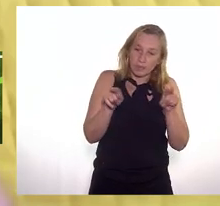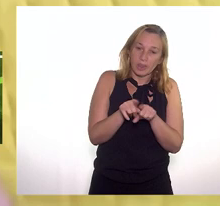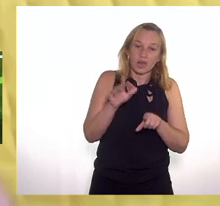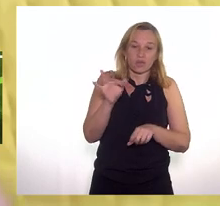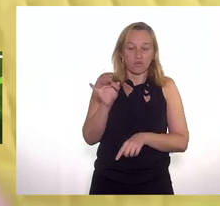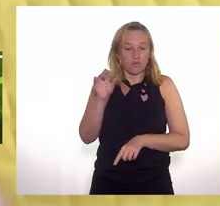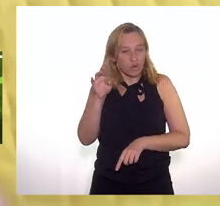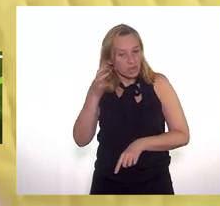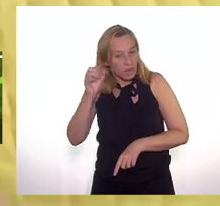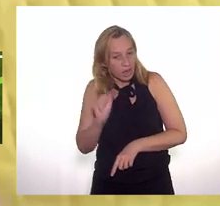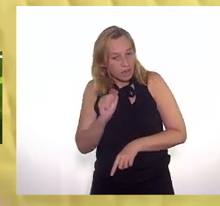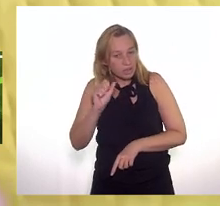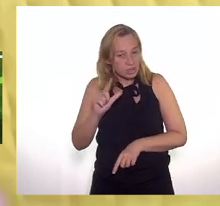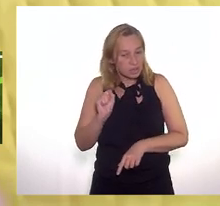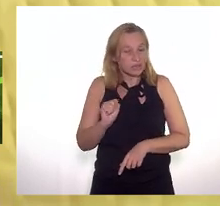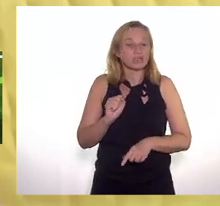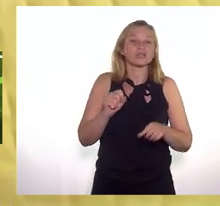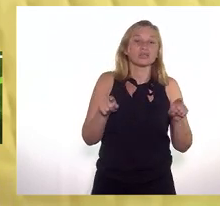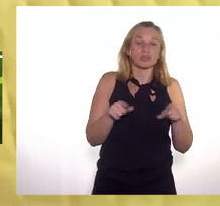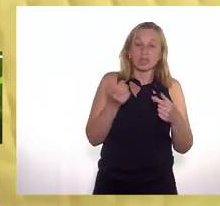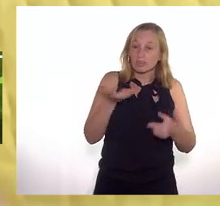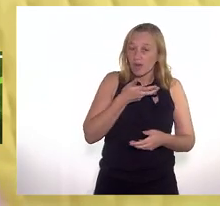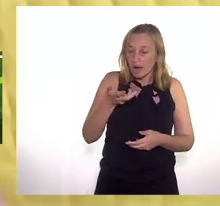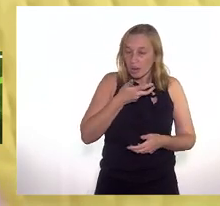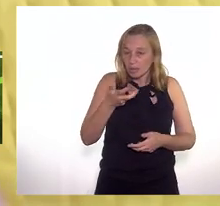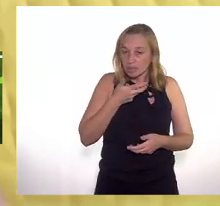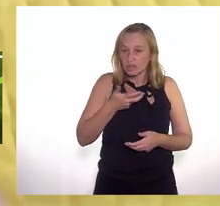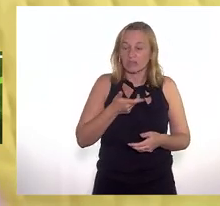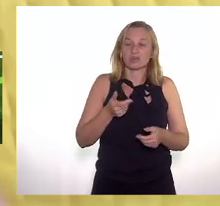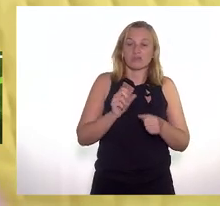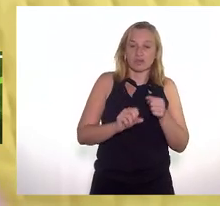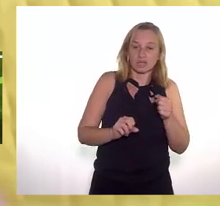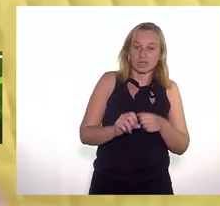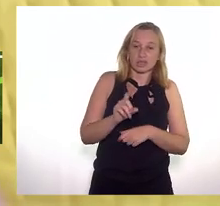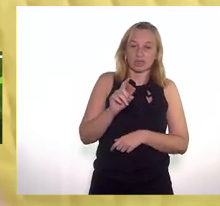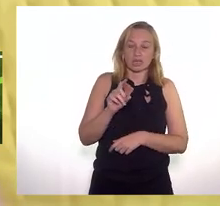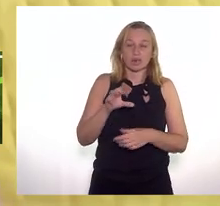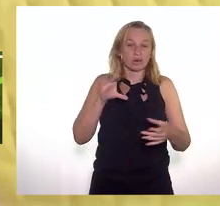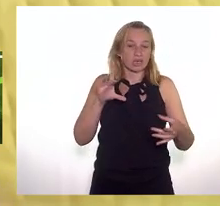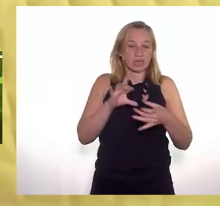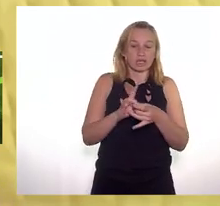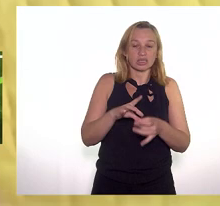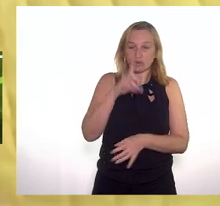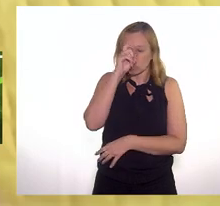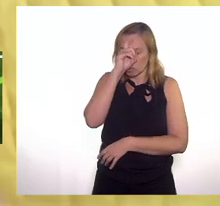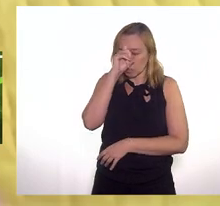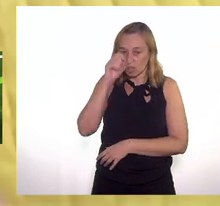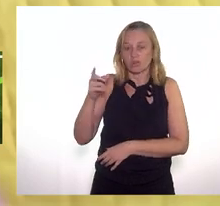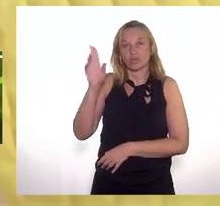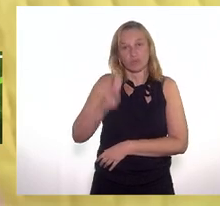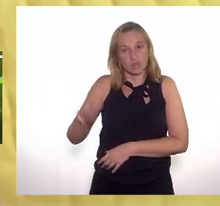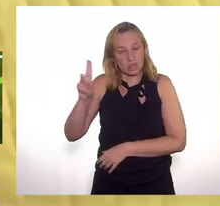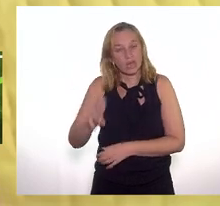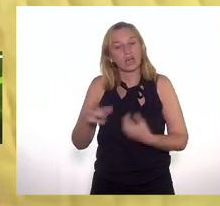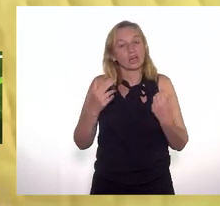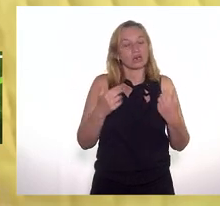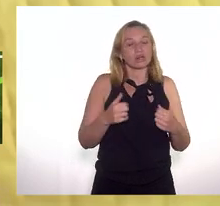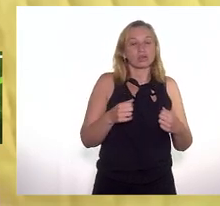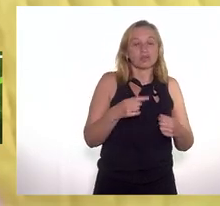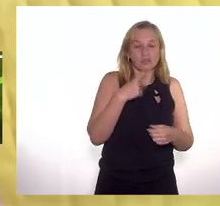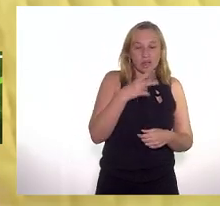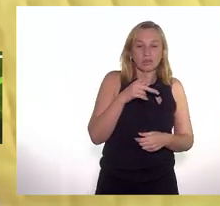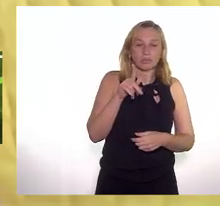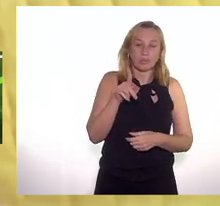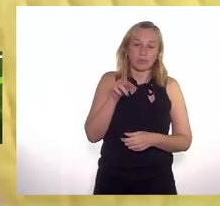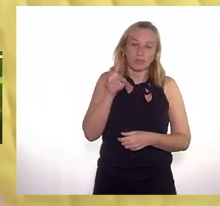Então, a gente precisa, com urgência, fazer o credenciamento de um hospital universitário. A gente está começando aqui pelo Pedro Ernesto,